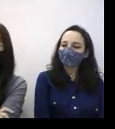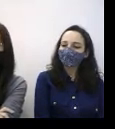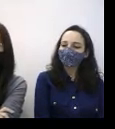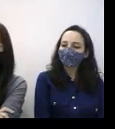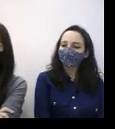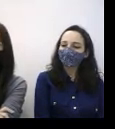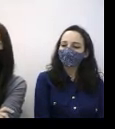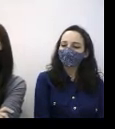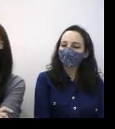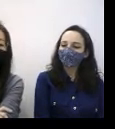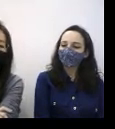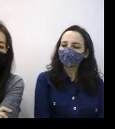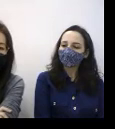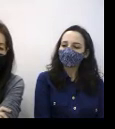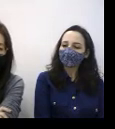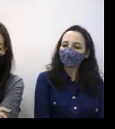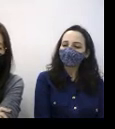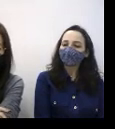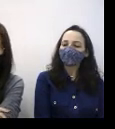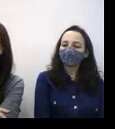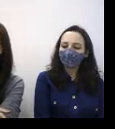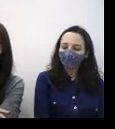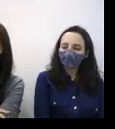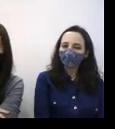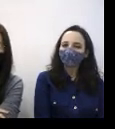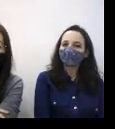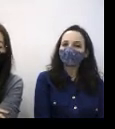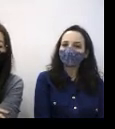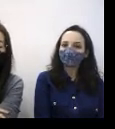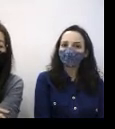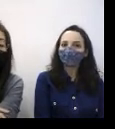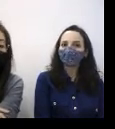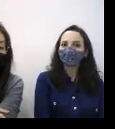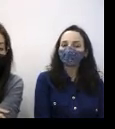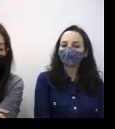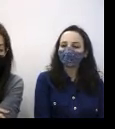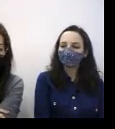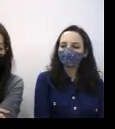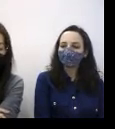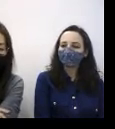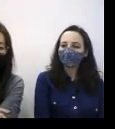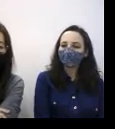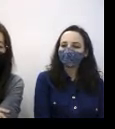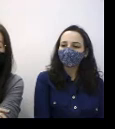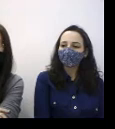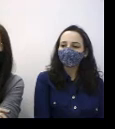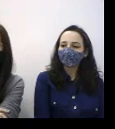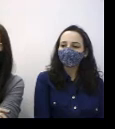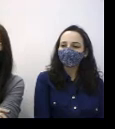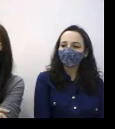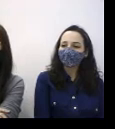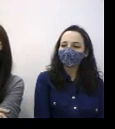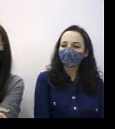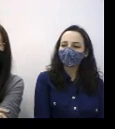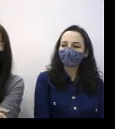e comportamentos que vão favorecer a minha autoestima, né? Então, entre as habilidades sociais,